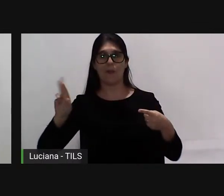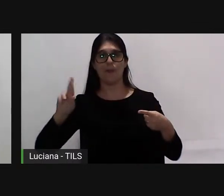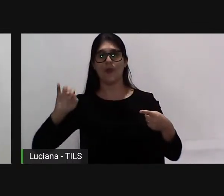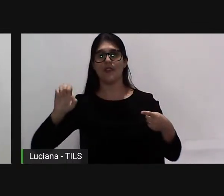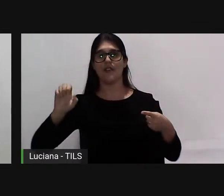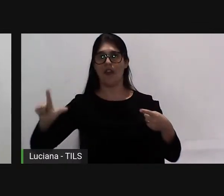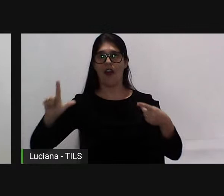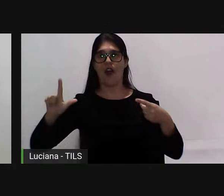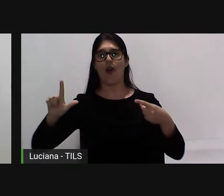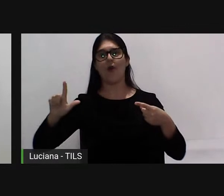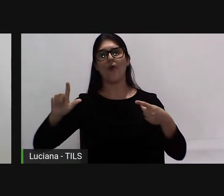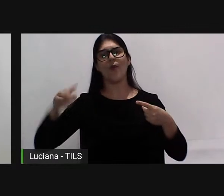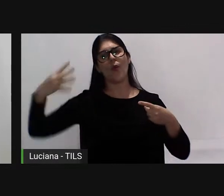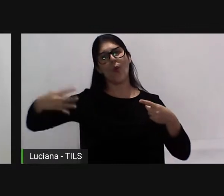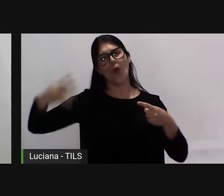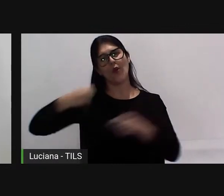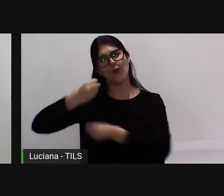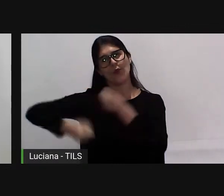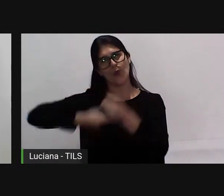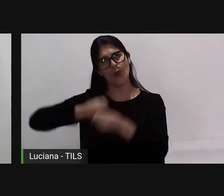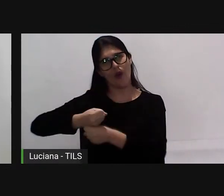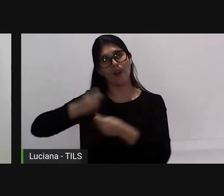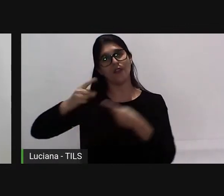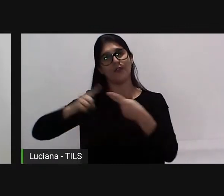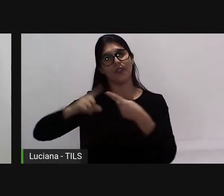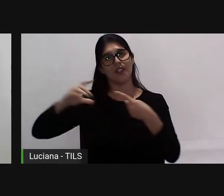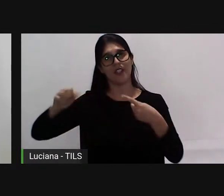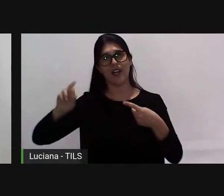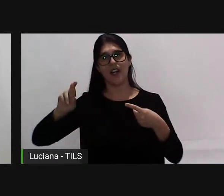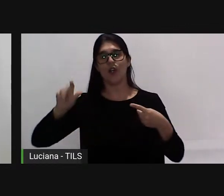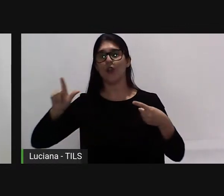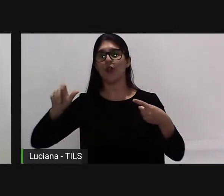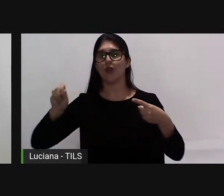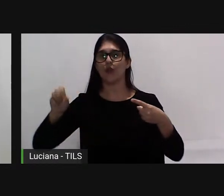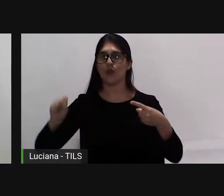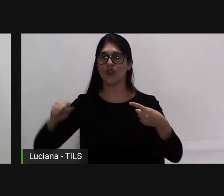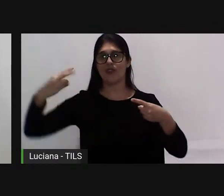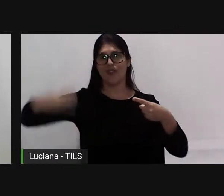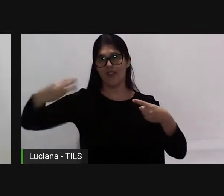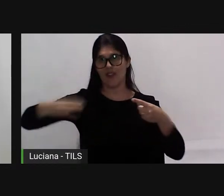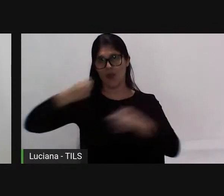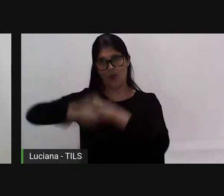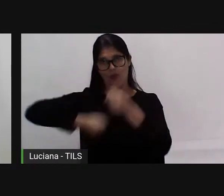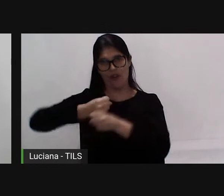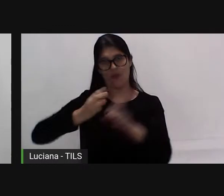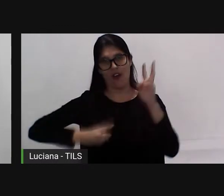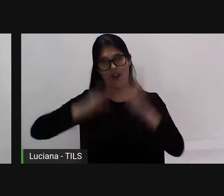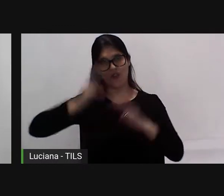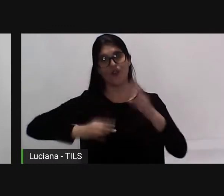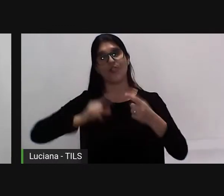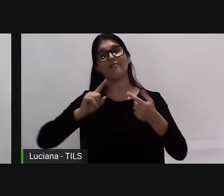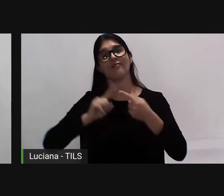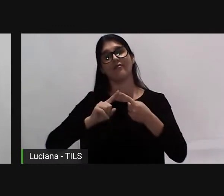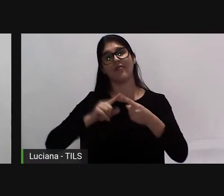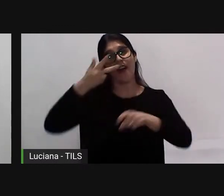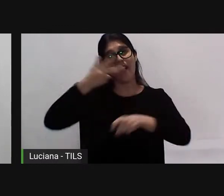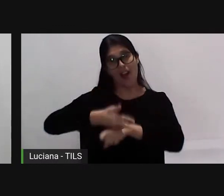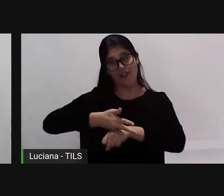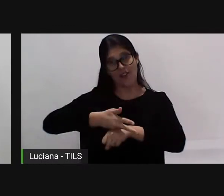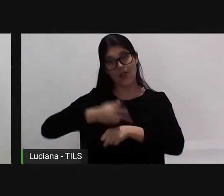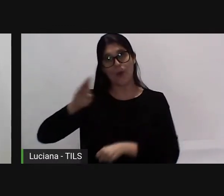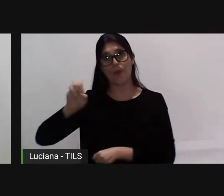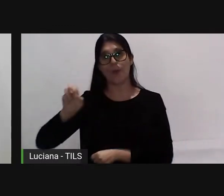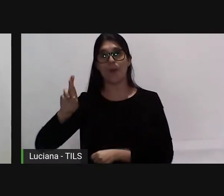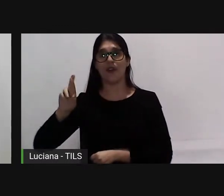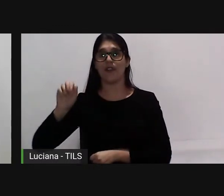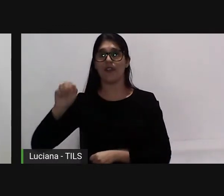audiovídeo, do Carlos Velasquez, do terceiro ano do audiovídeo, e gravação e edição do Bernardo Kummer, quarto ano do